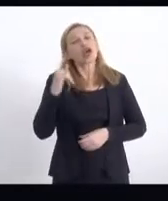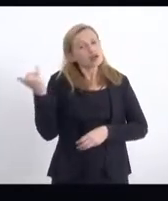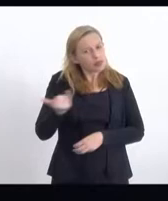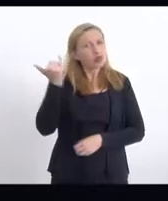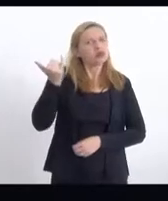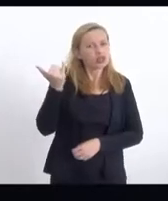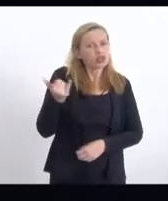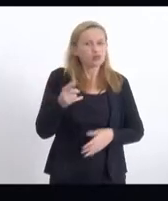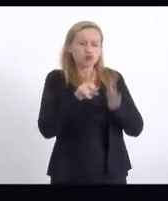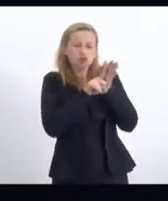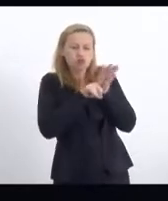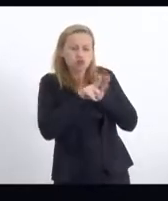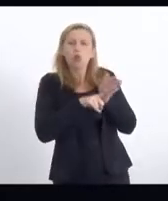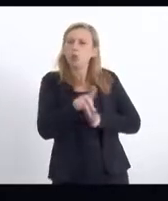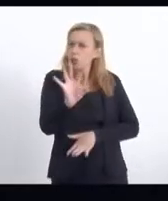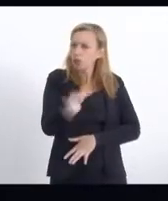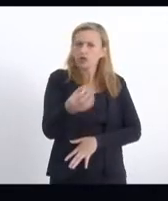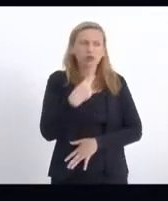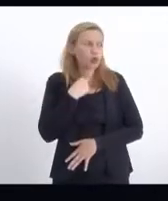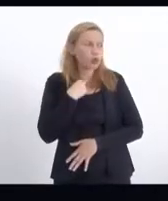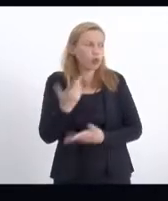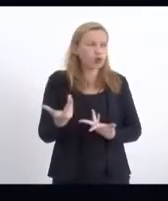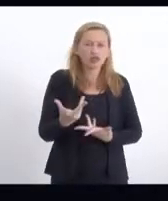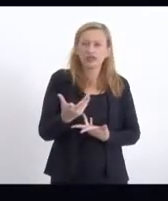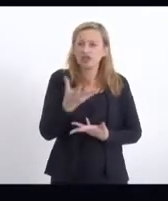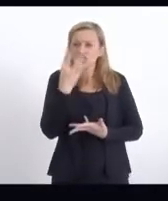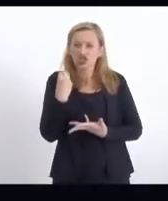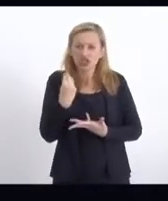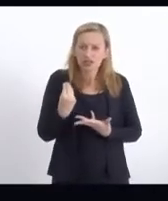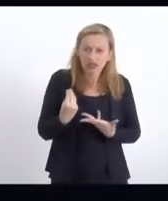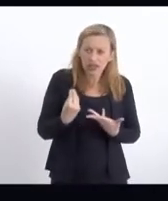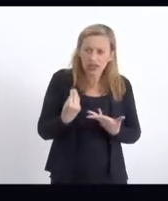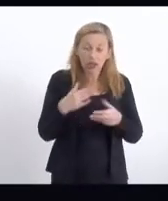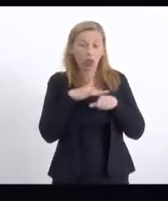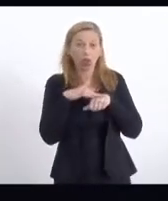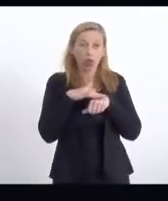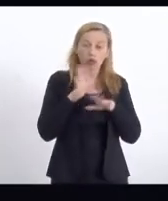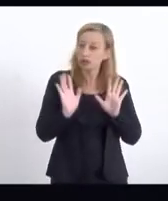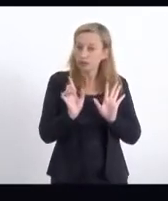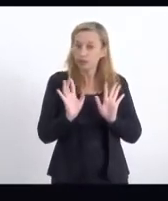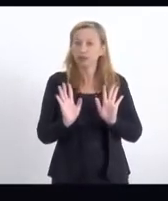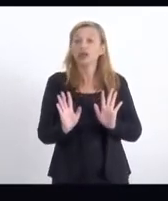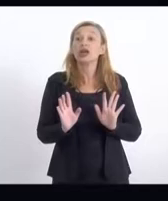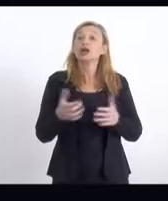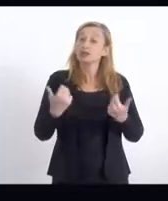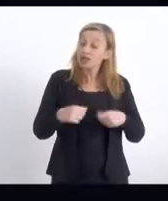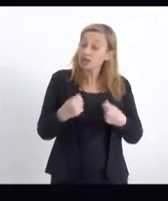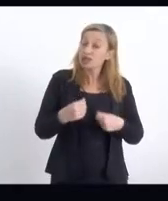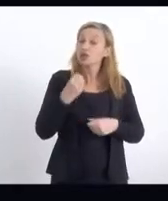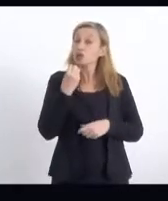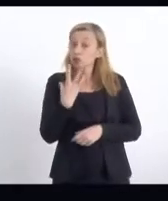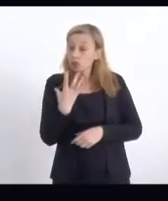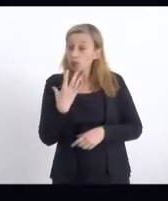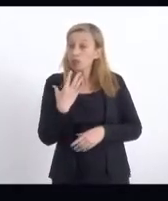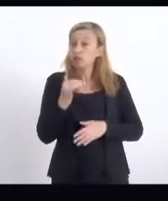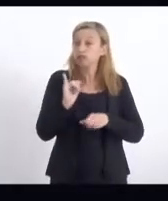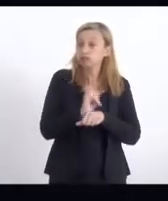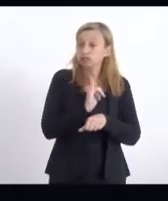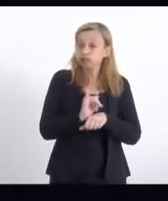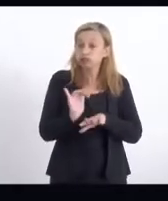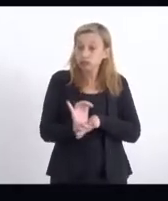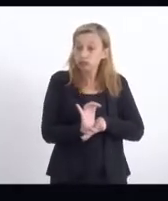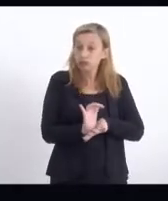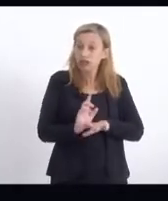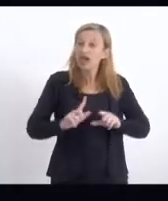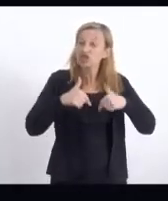gente fazer um diagnóstico correto. A gente não pode ficar de oba-oba, a gente não pode ficar de conversinha. A gente tem que ter um bom diagnóstico e